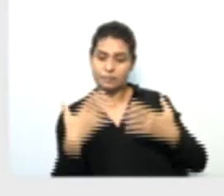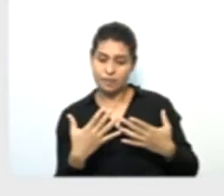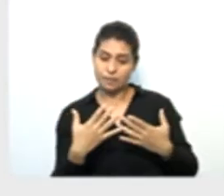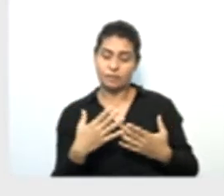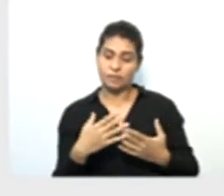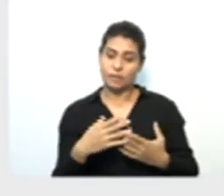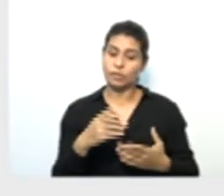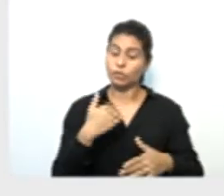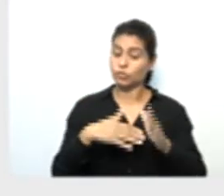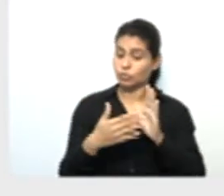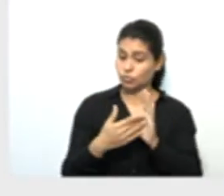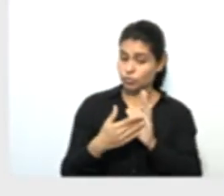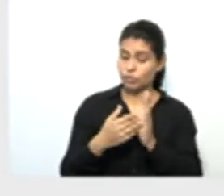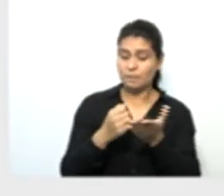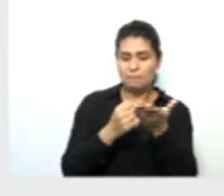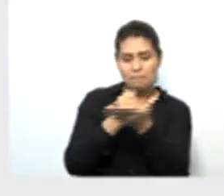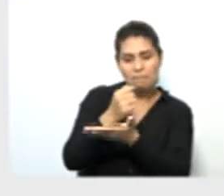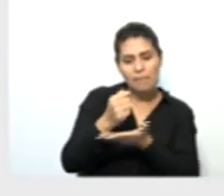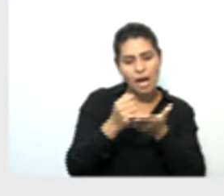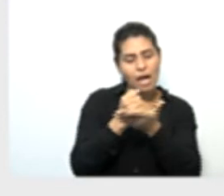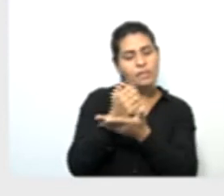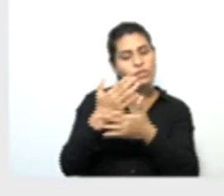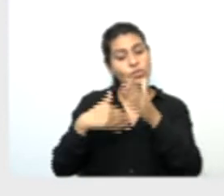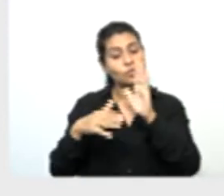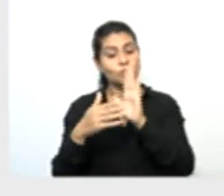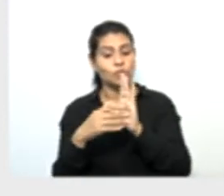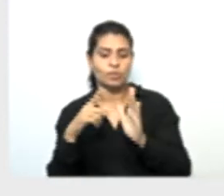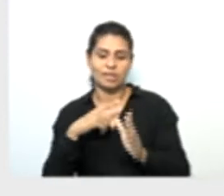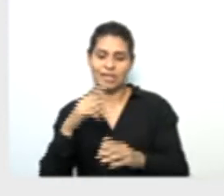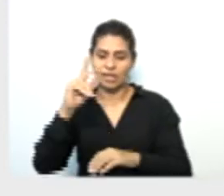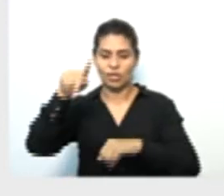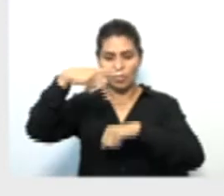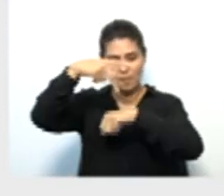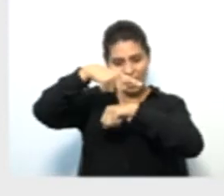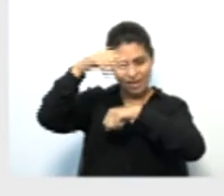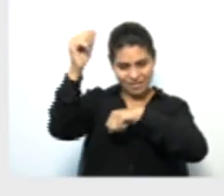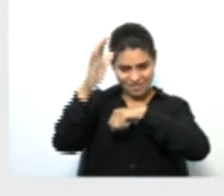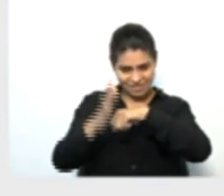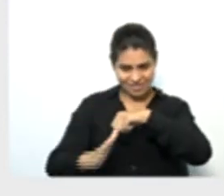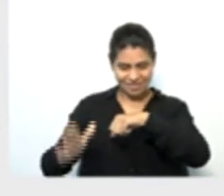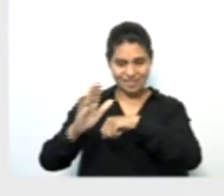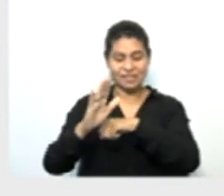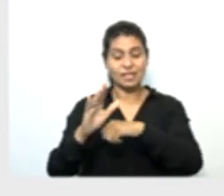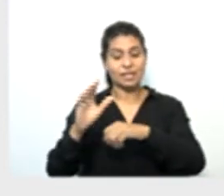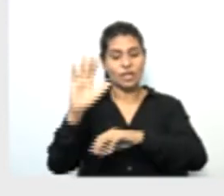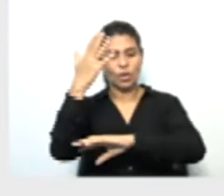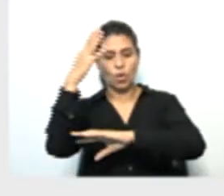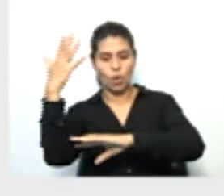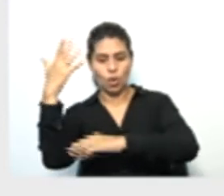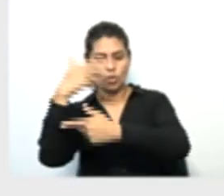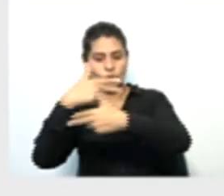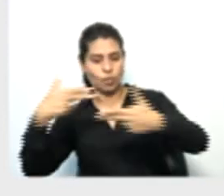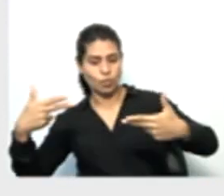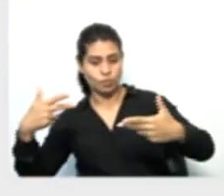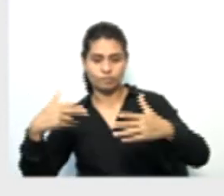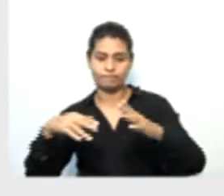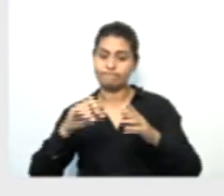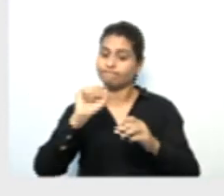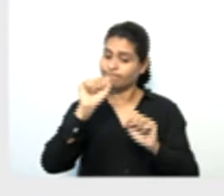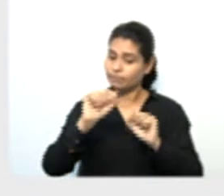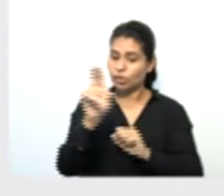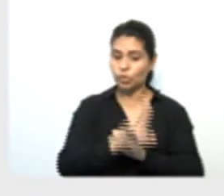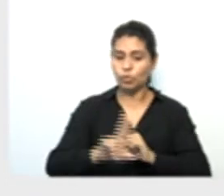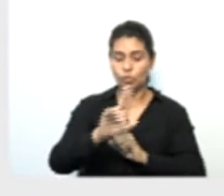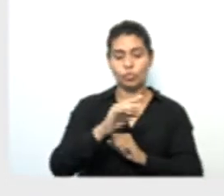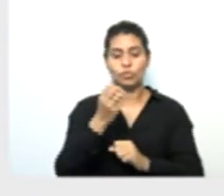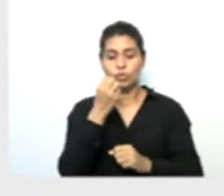ético, tratamos da base da sustentabilidade econômica e ecológica nas relações de produção, comercialização e consumo de bens